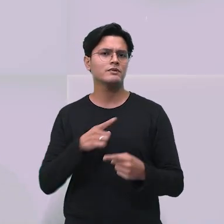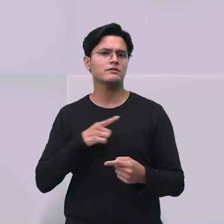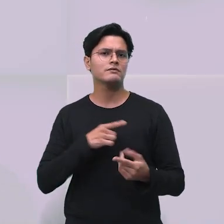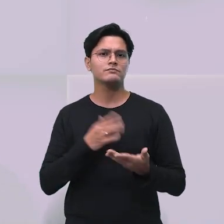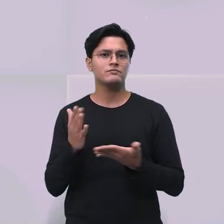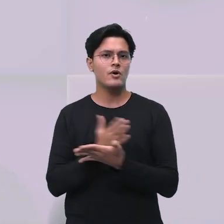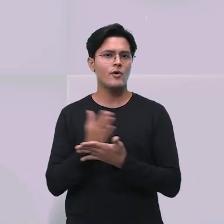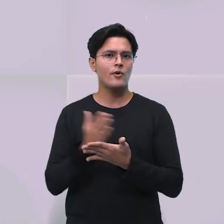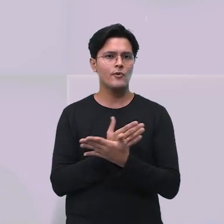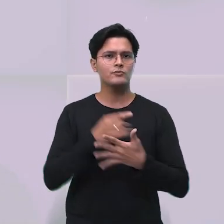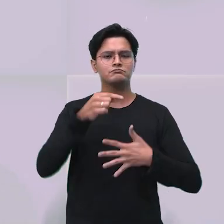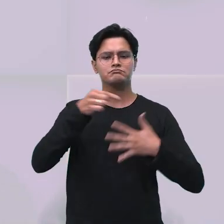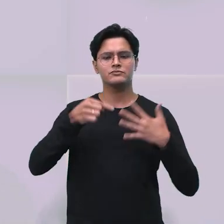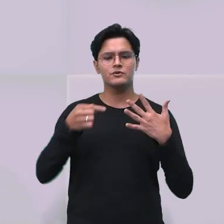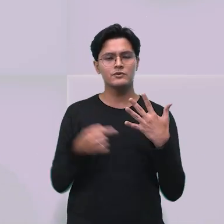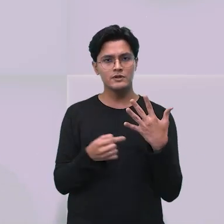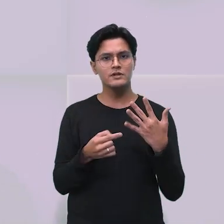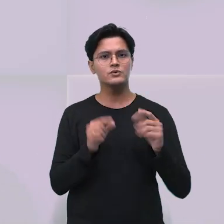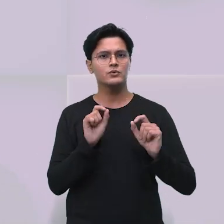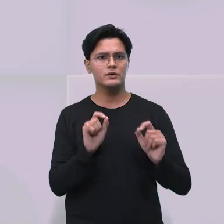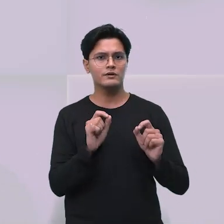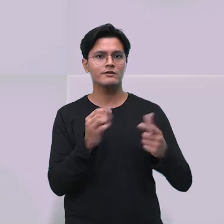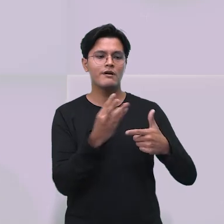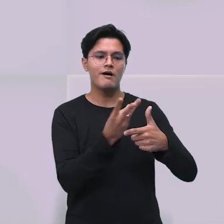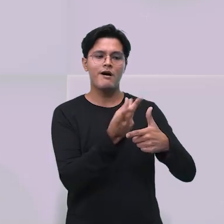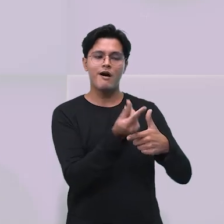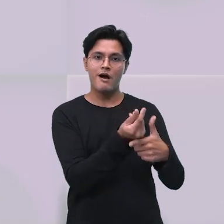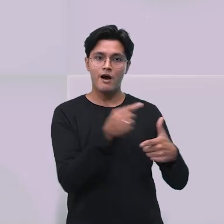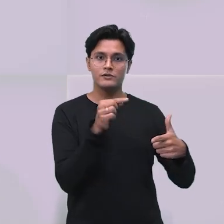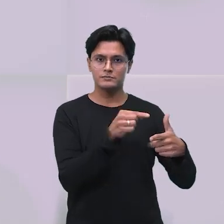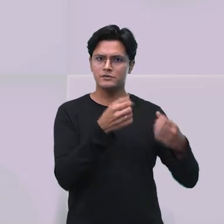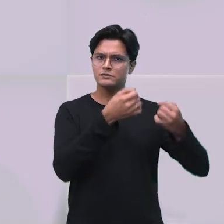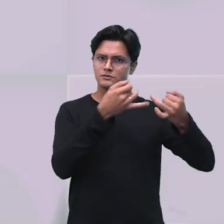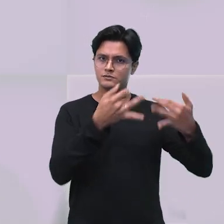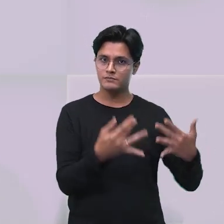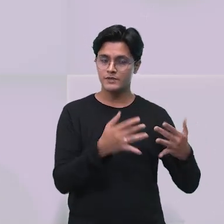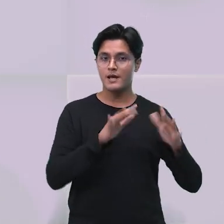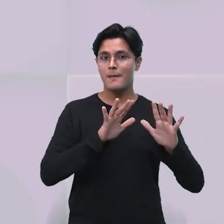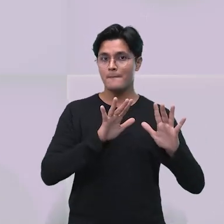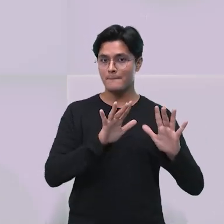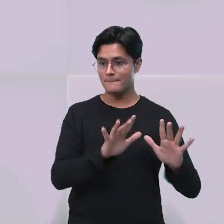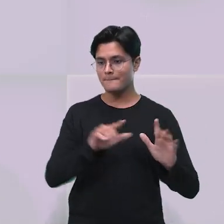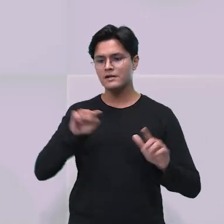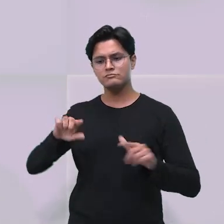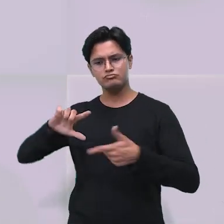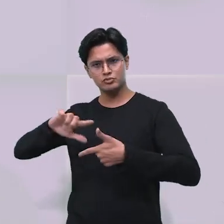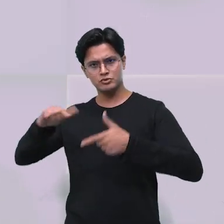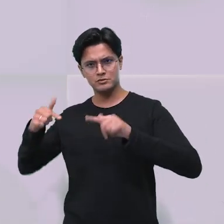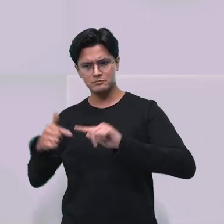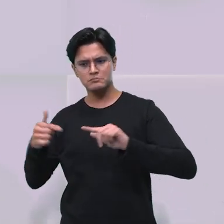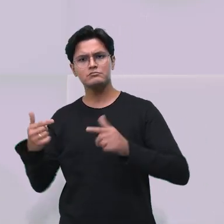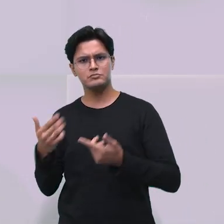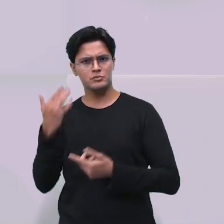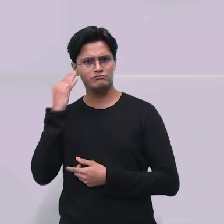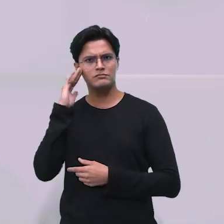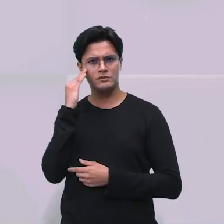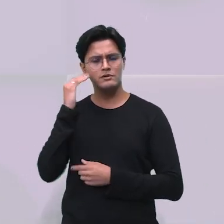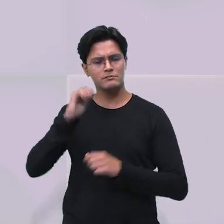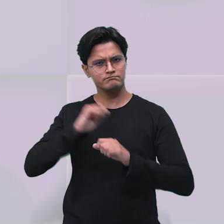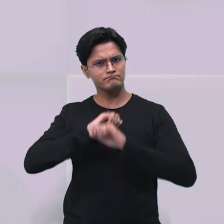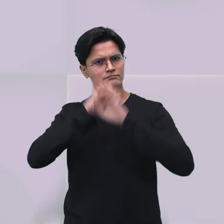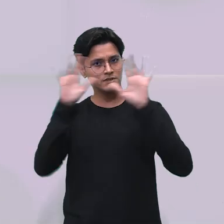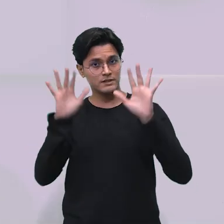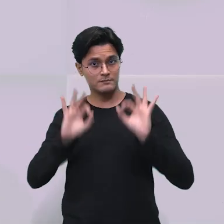coisas que a álgebra, ela explica, mas quando a gente olha para a geometria, a gente consegue entender melhor. É como diz